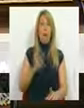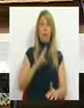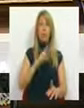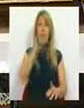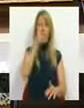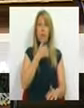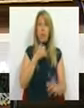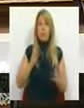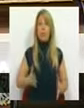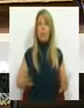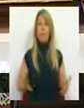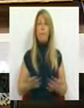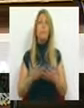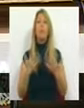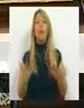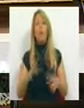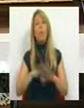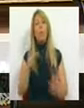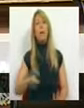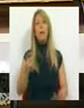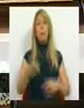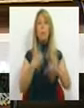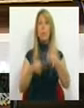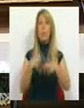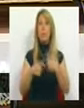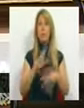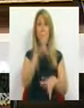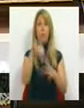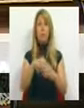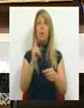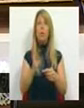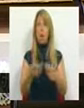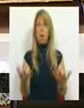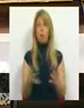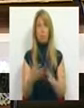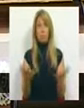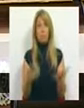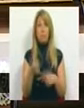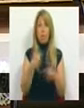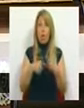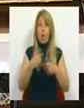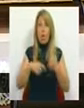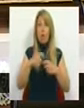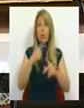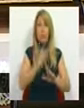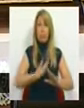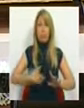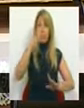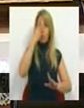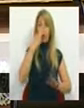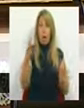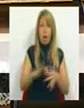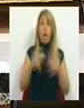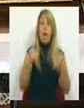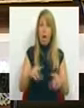Em segundo lugar, no que diz respeito ao arrendamento comercial, e, portanto, onde se inclui aqui a questão das lojas históricas, a sua proteção está assegurada no que